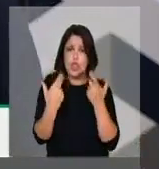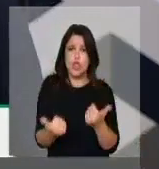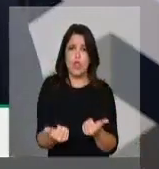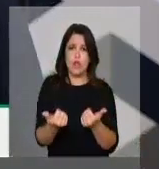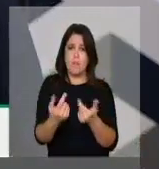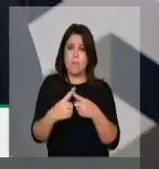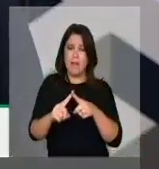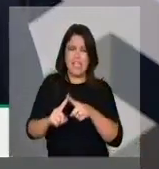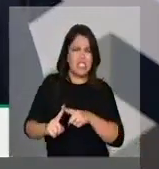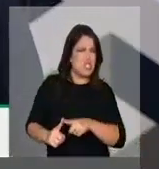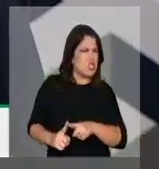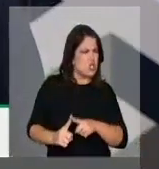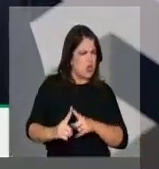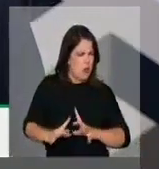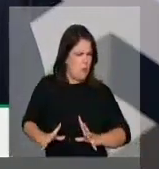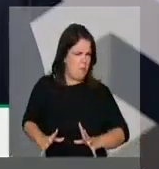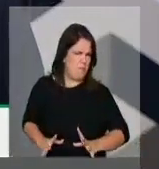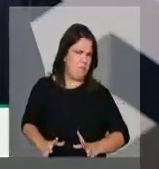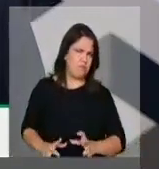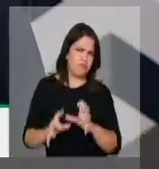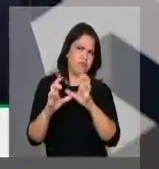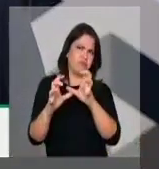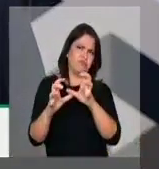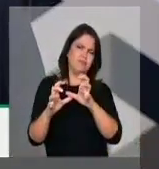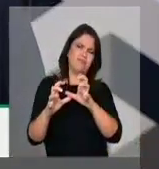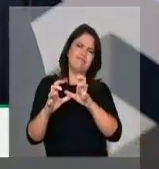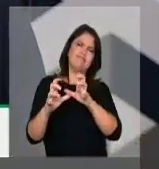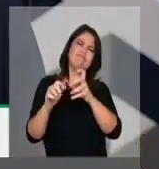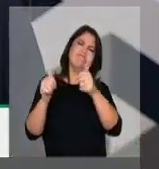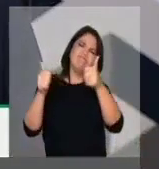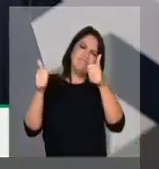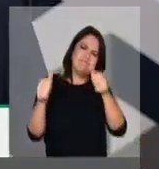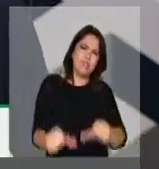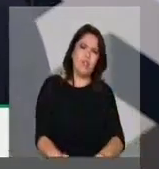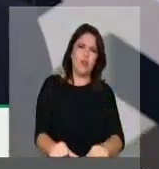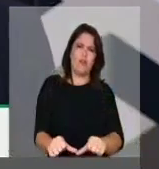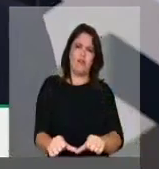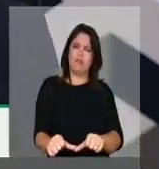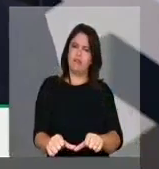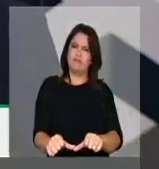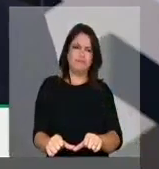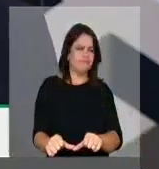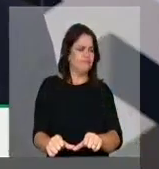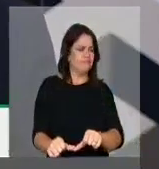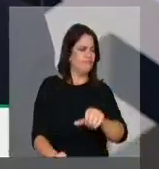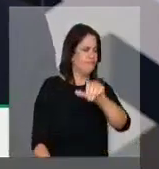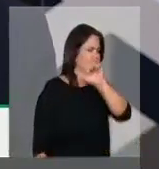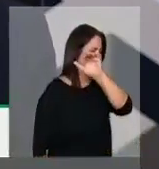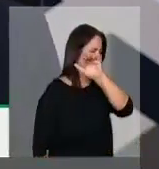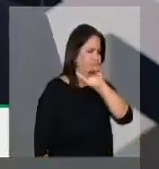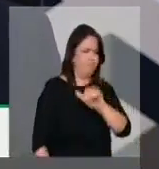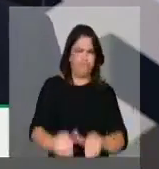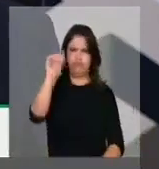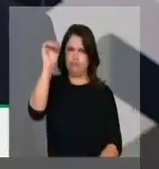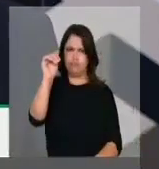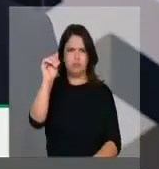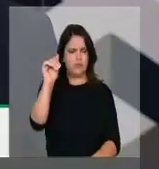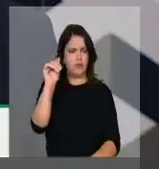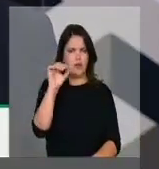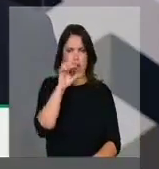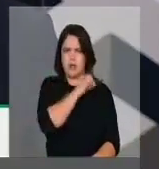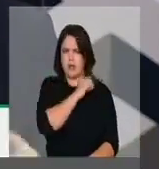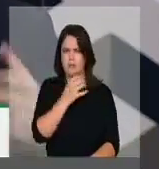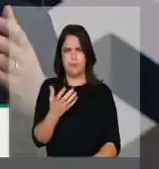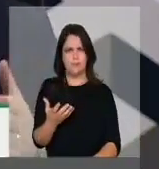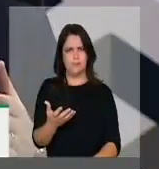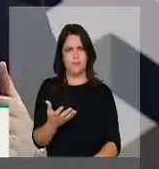levadas às últimas consequências, causam um abismo social, causam uma ruptura do